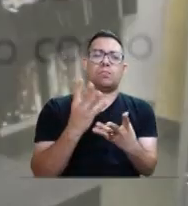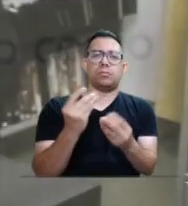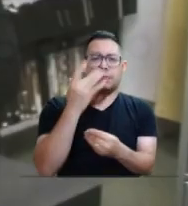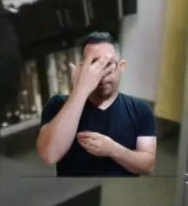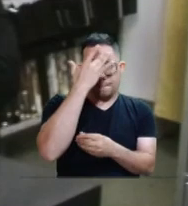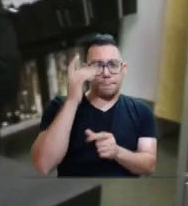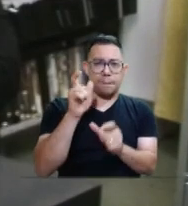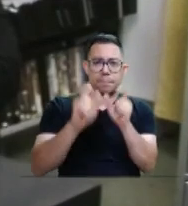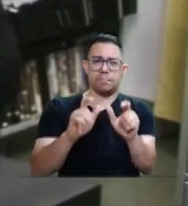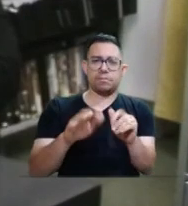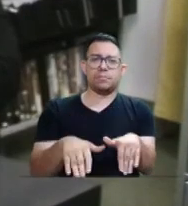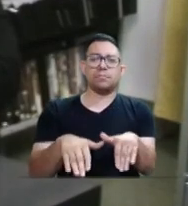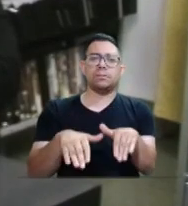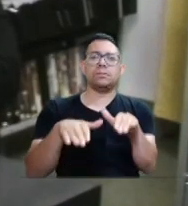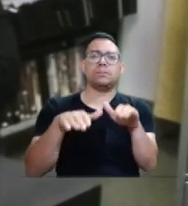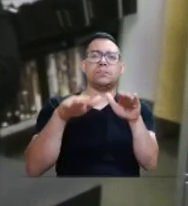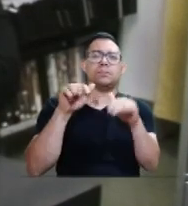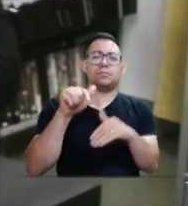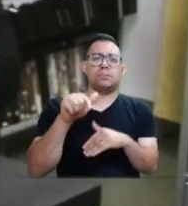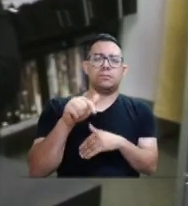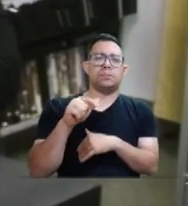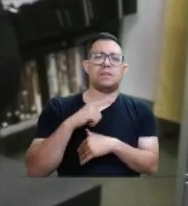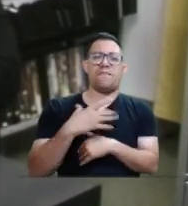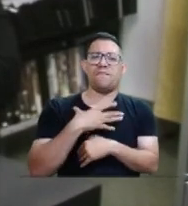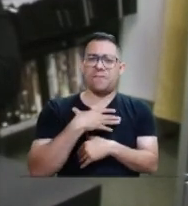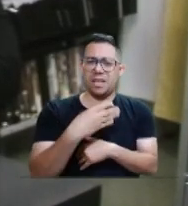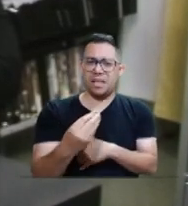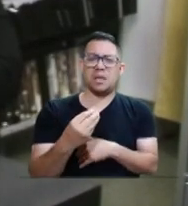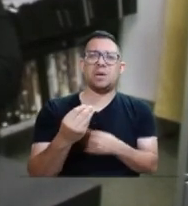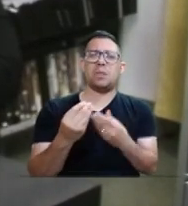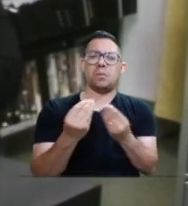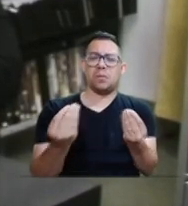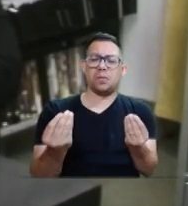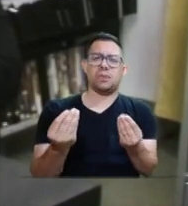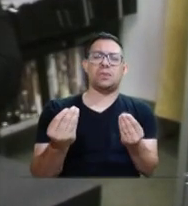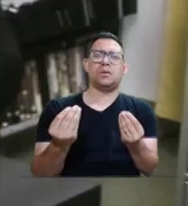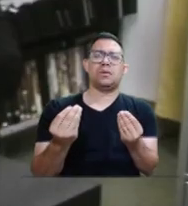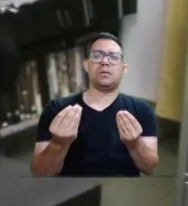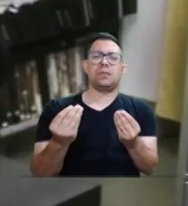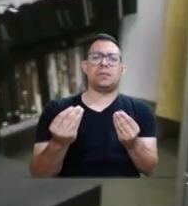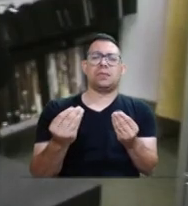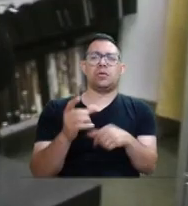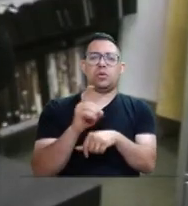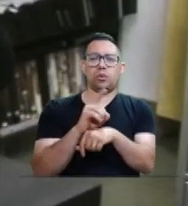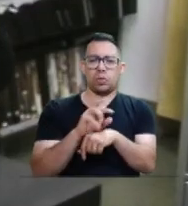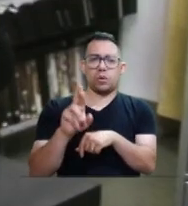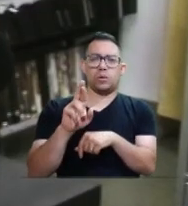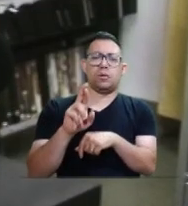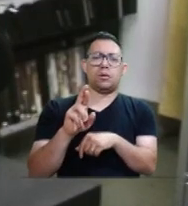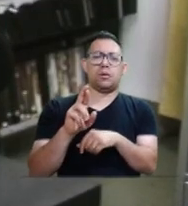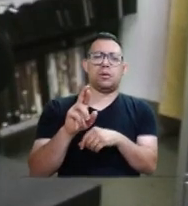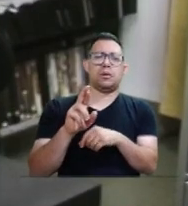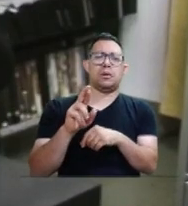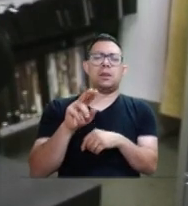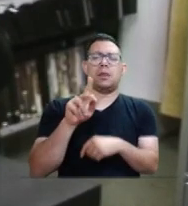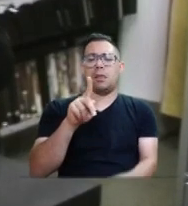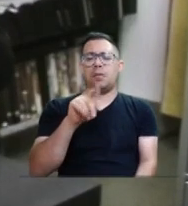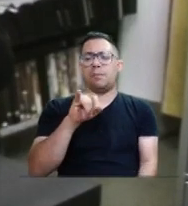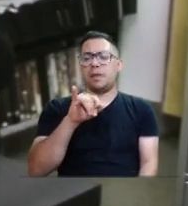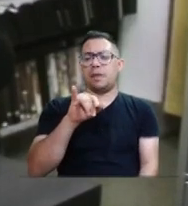maravilhoso, ajudou muita gente cresceu aqui na gramofone, filhos de amigos, igual do Paulo Pucci, do